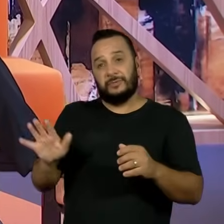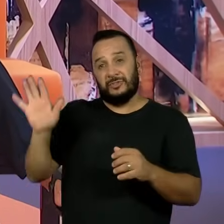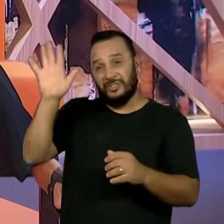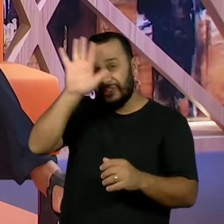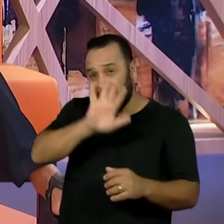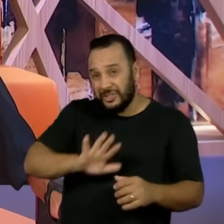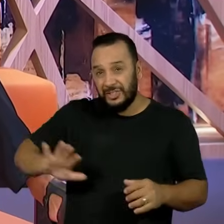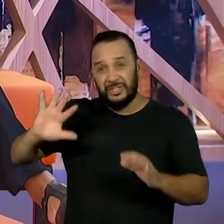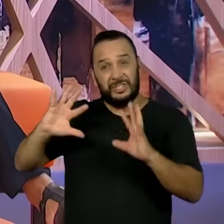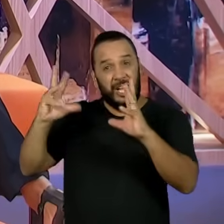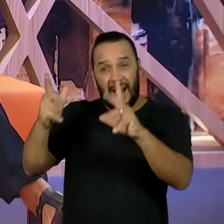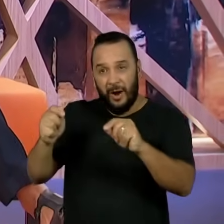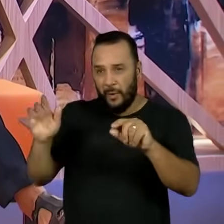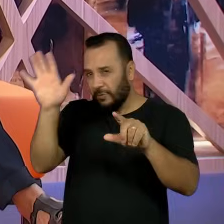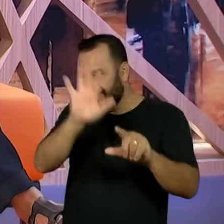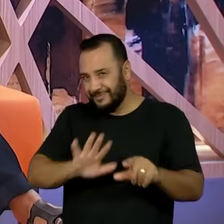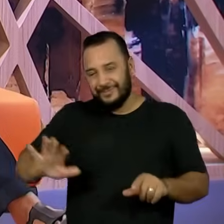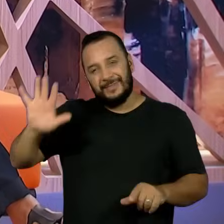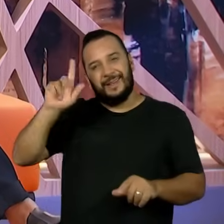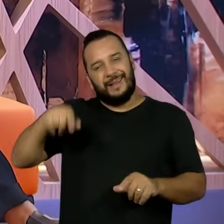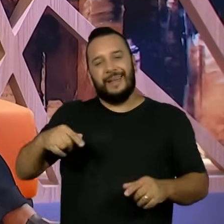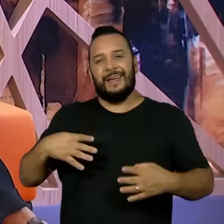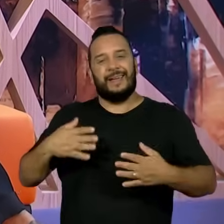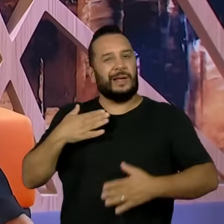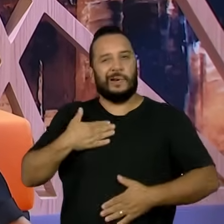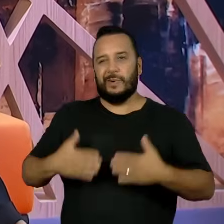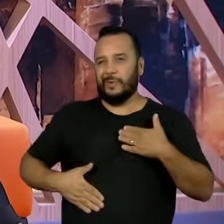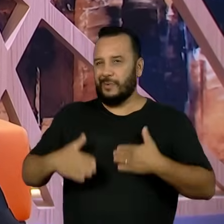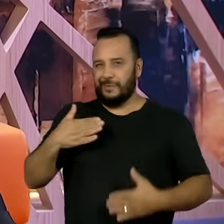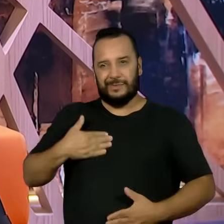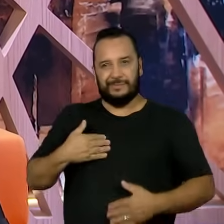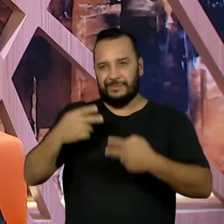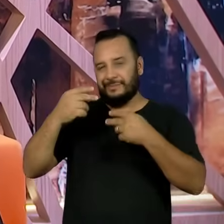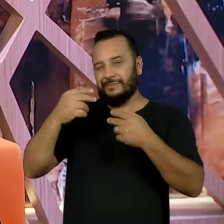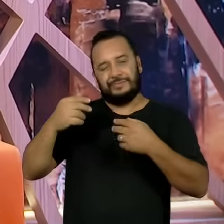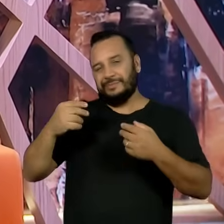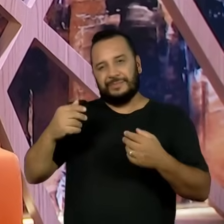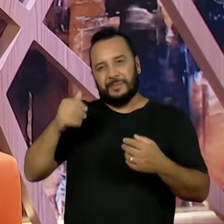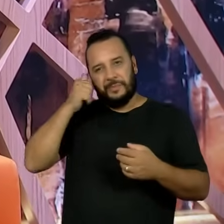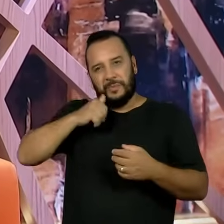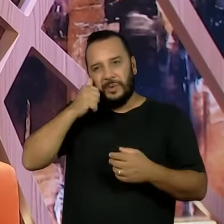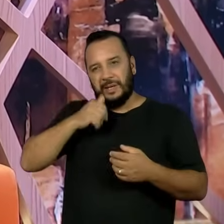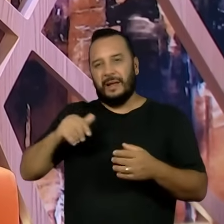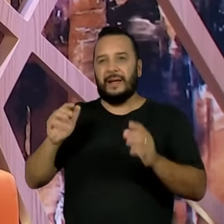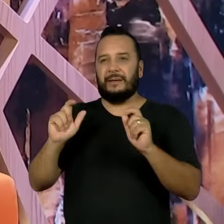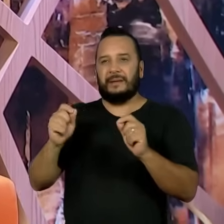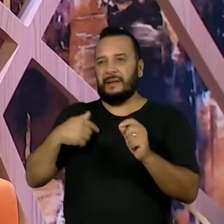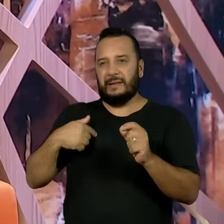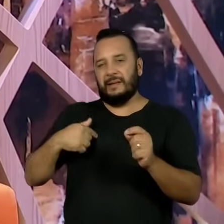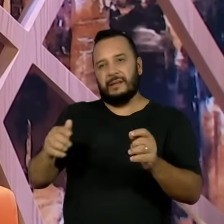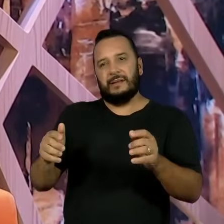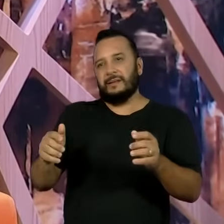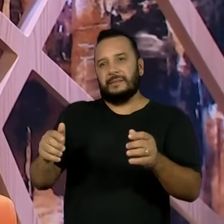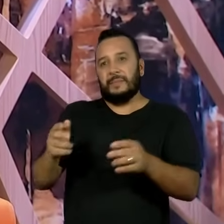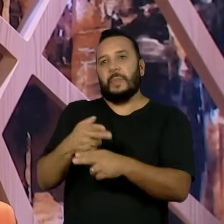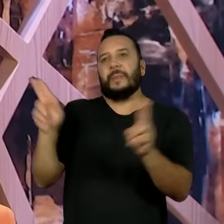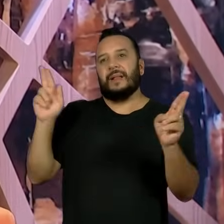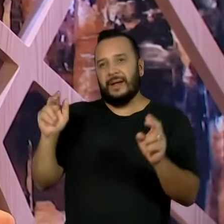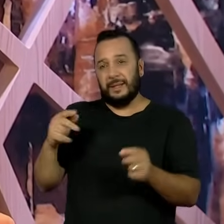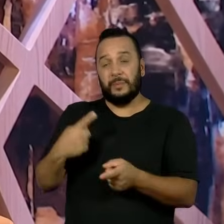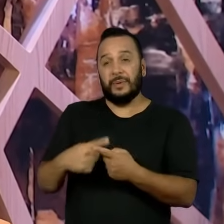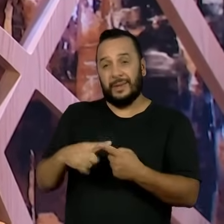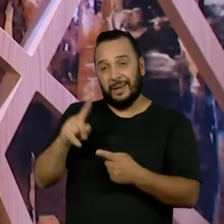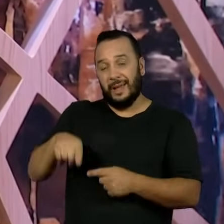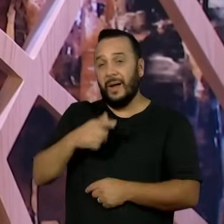corpos hipersexualizados, porque a indústria do mainstream ainda é muito dominada por homens, brancos, cis, etc. Agora, se a gente está no